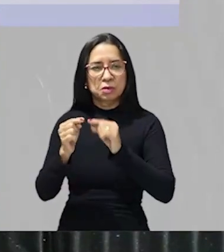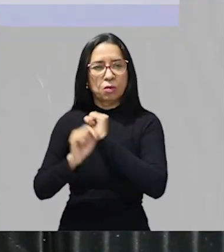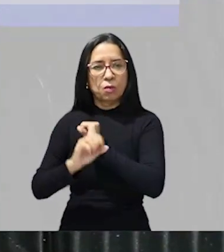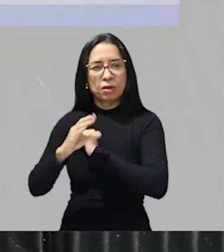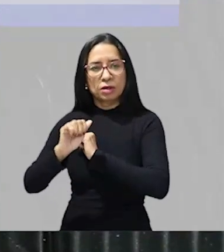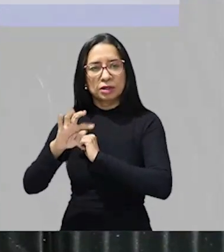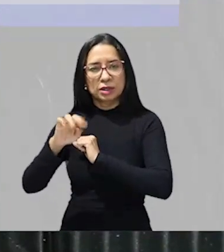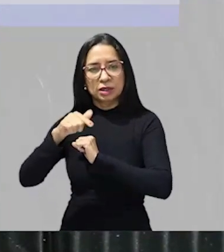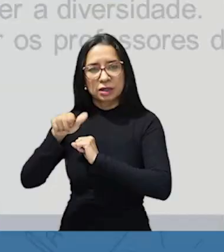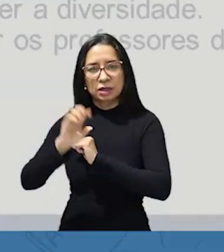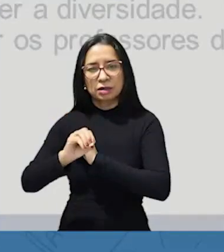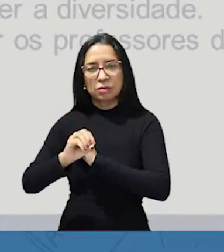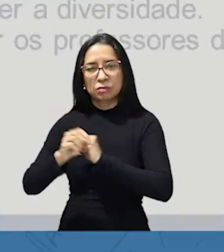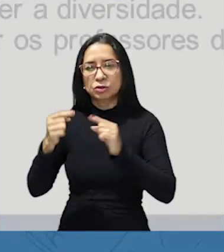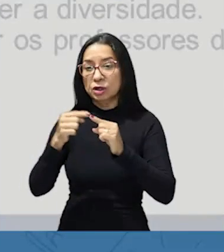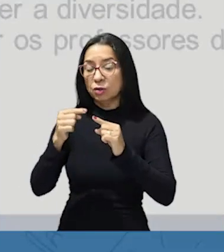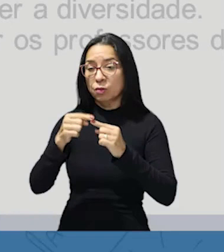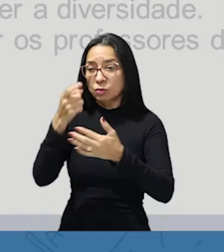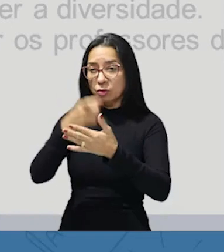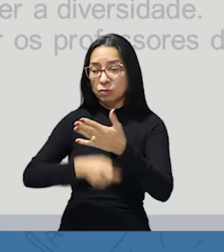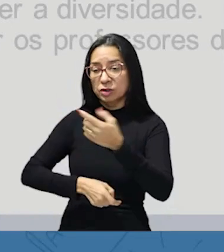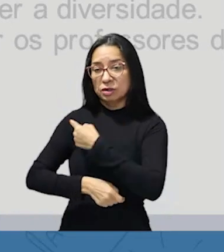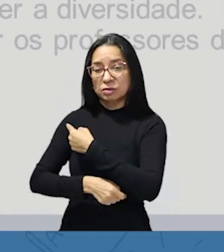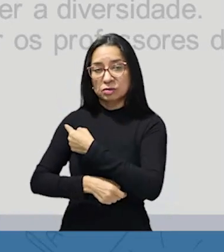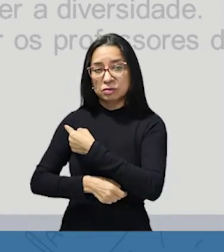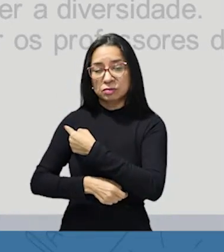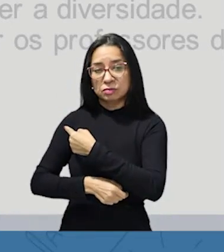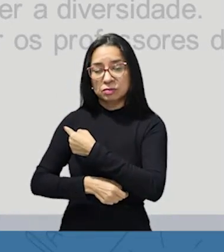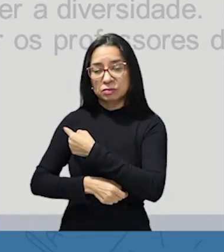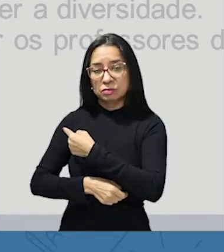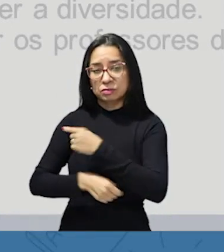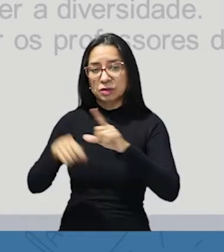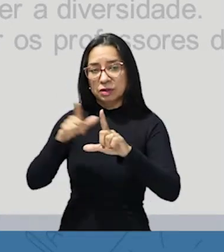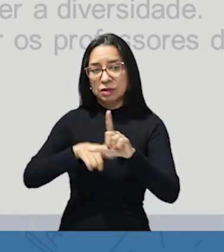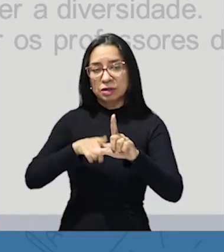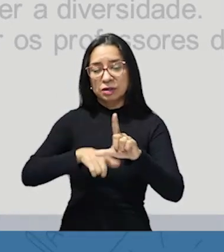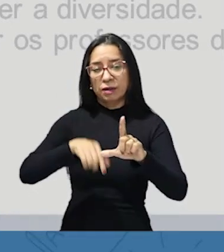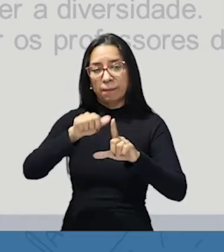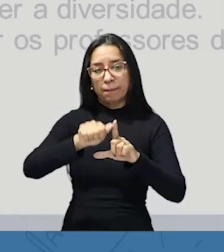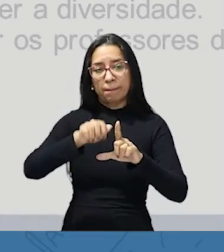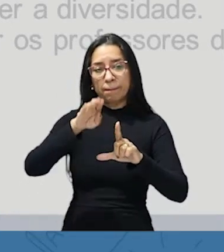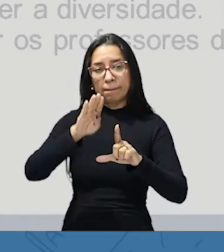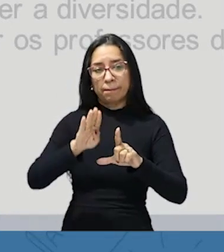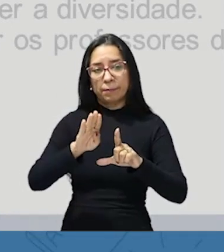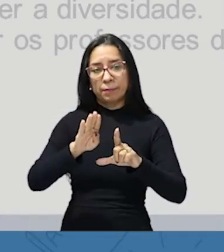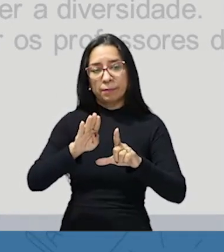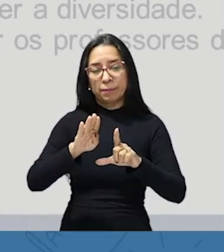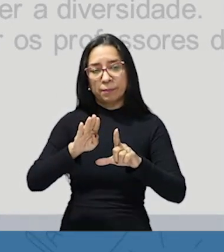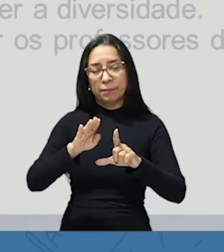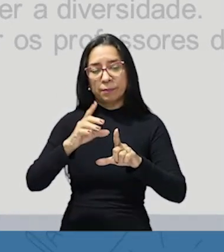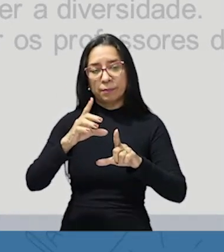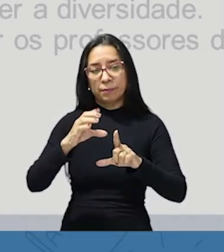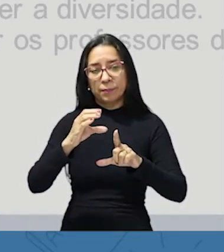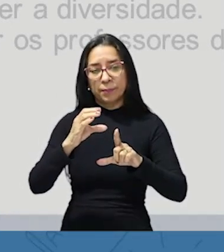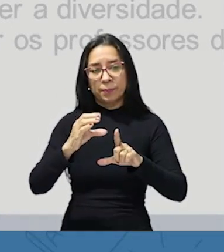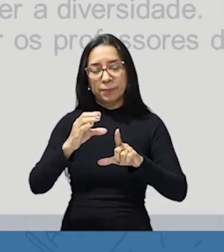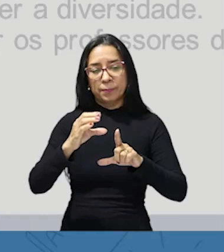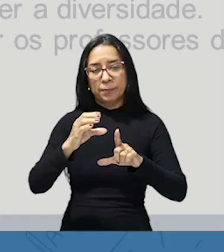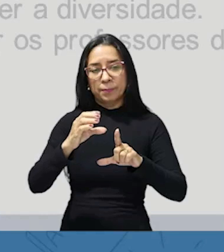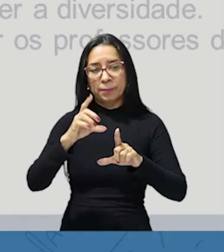variedade linguística nas aulas a alternativa a ampliar o número de línguas ofertadas, divulgar o estudo de diferentes